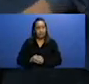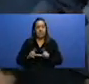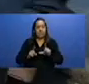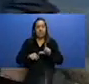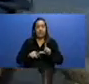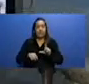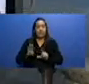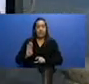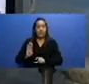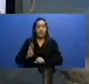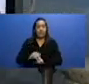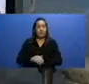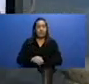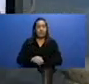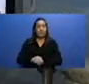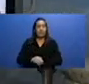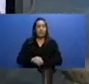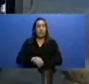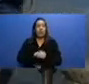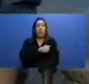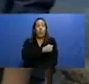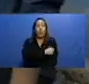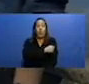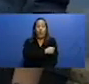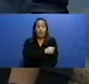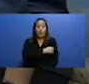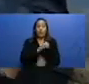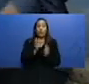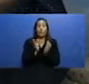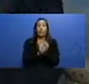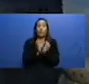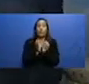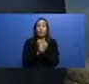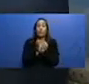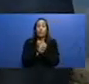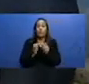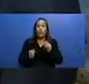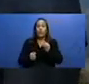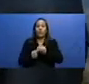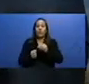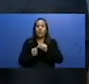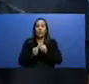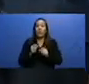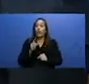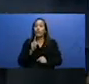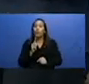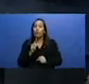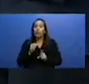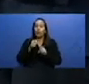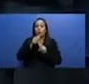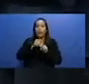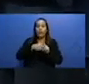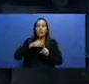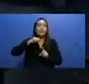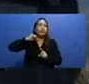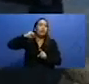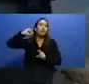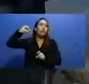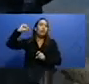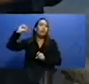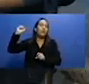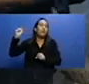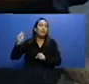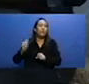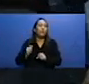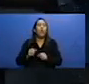Letrinha B. Um aluno da turma fazer aniversário no mês de abril. E aí?